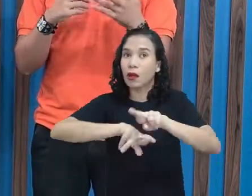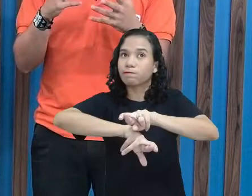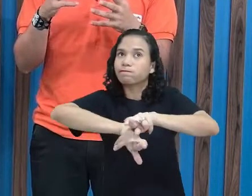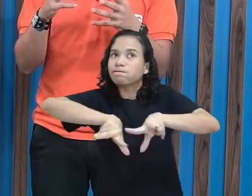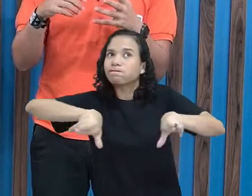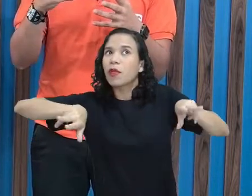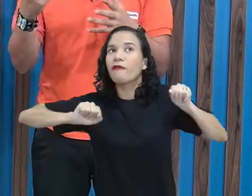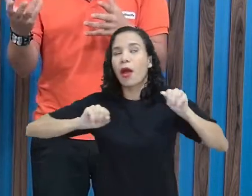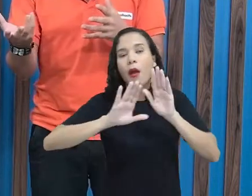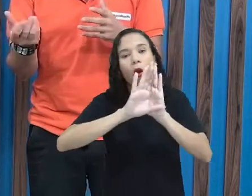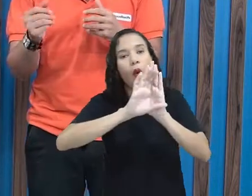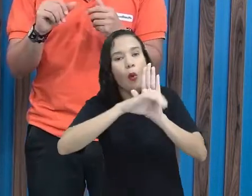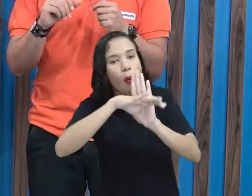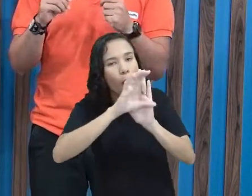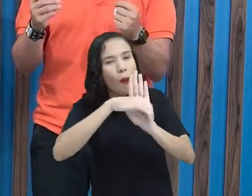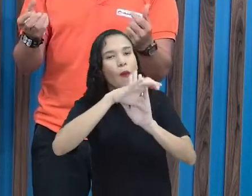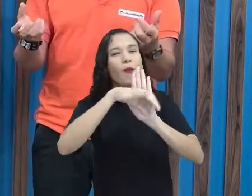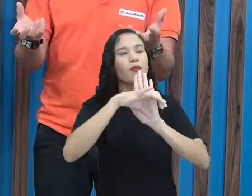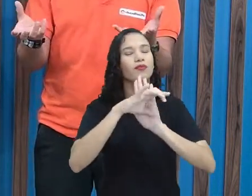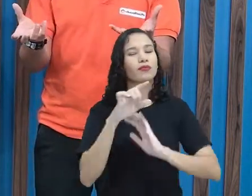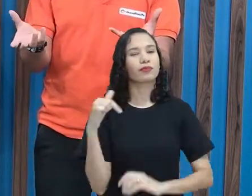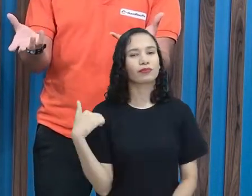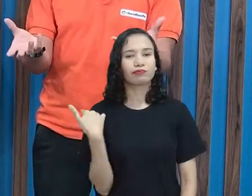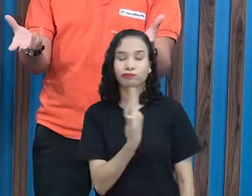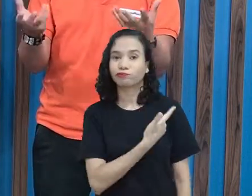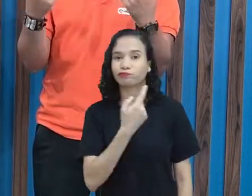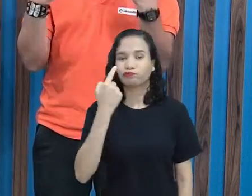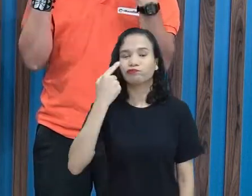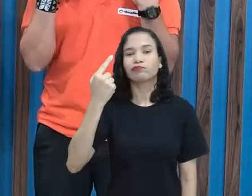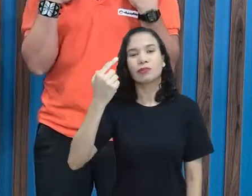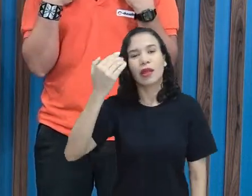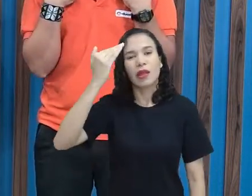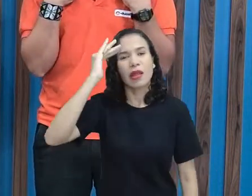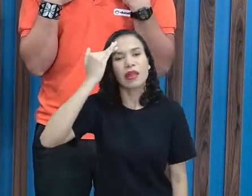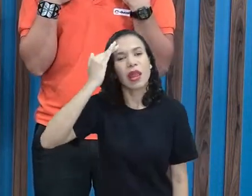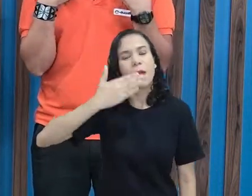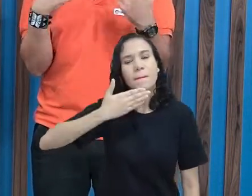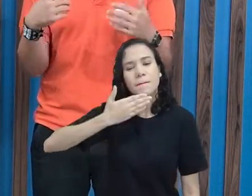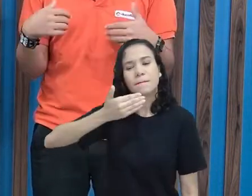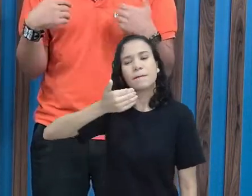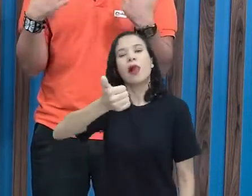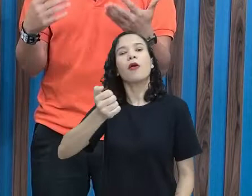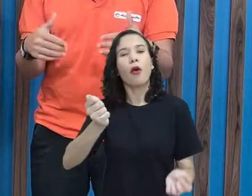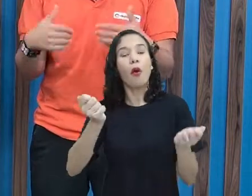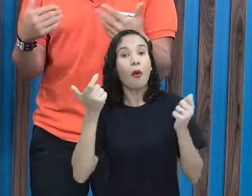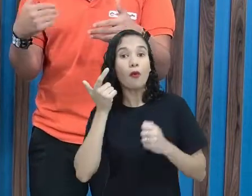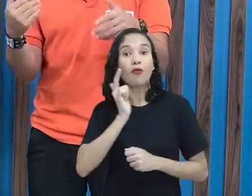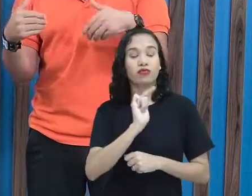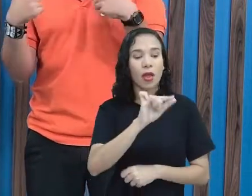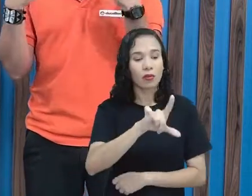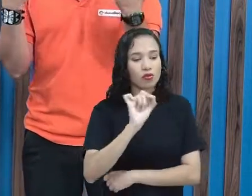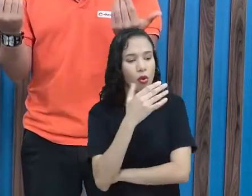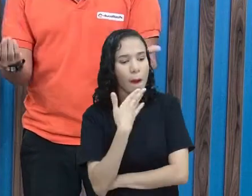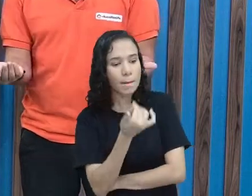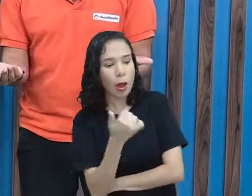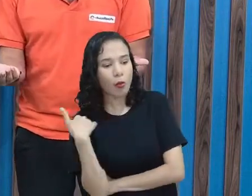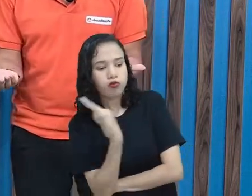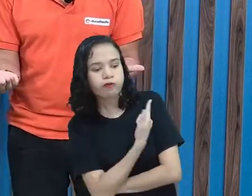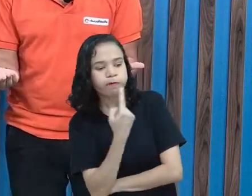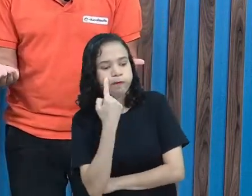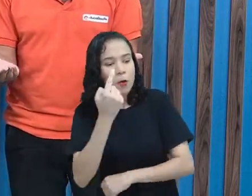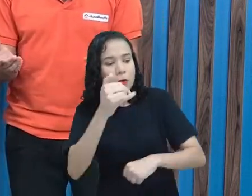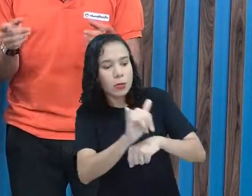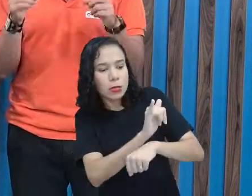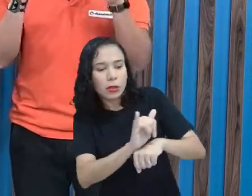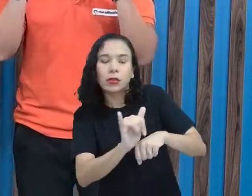diferentes conceitos, para quando a gente se entende melhor, a gente consegue escolher melhor os nossos